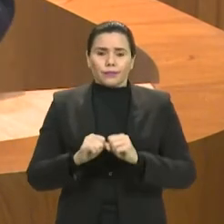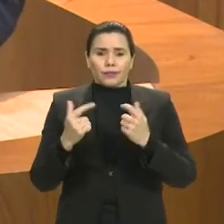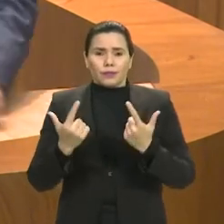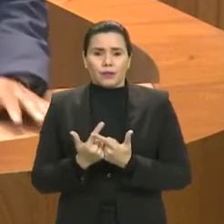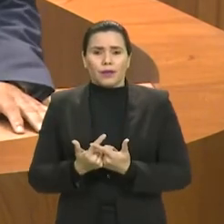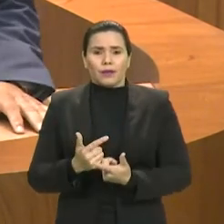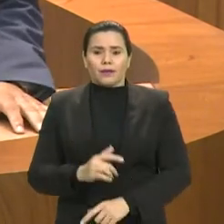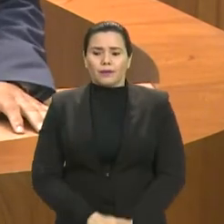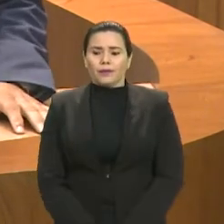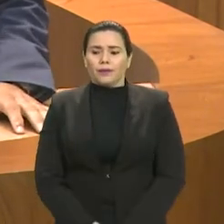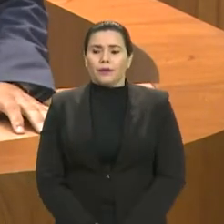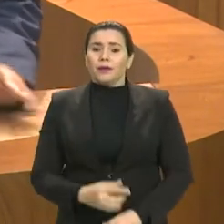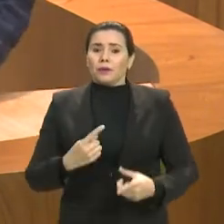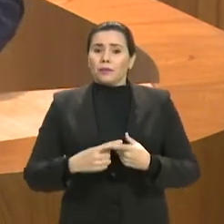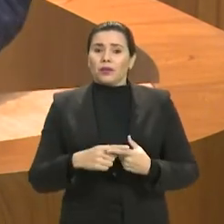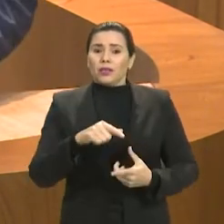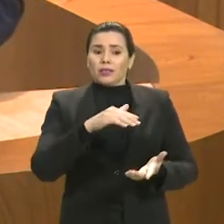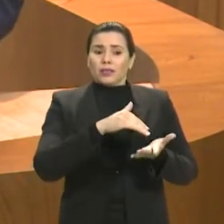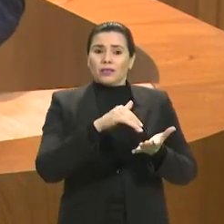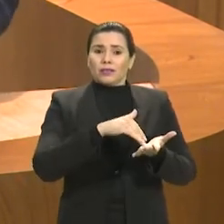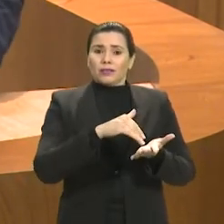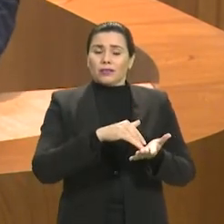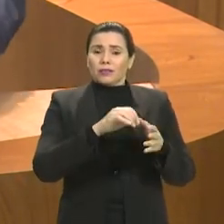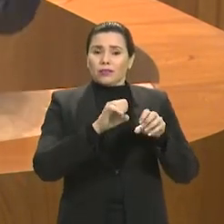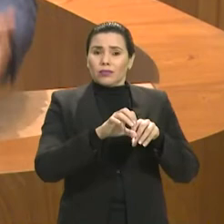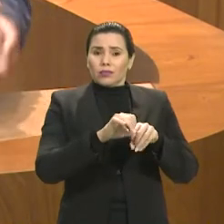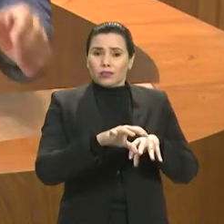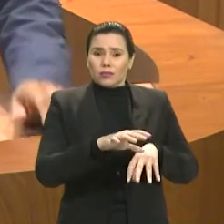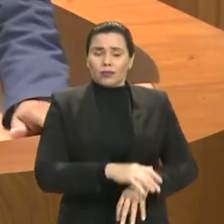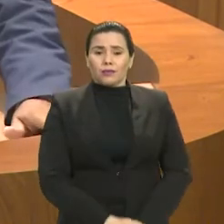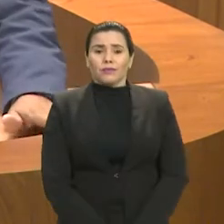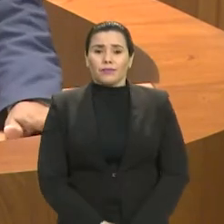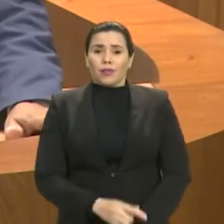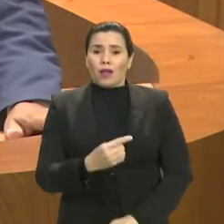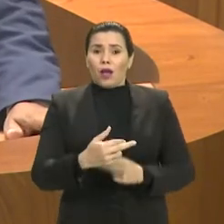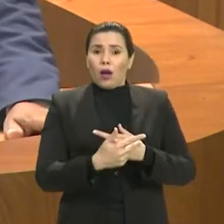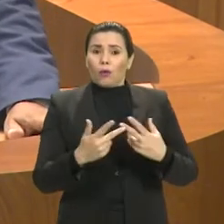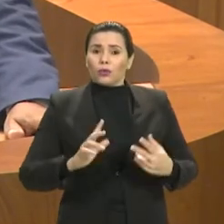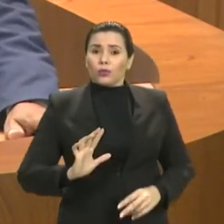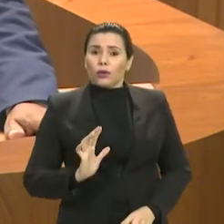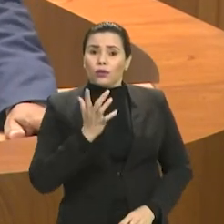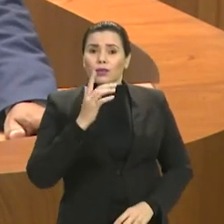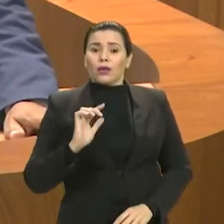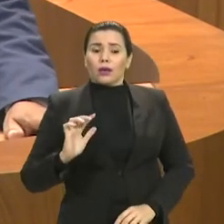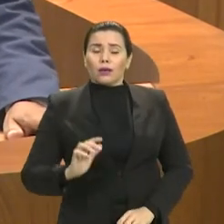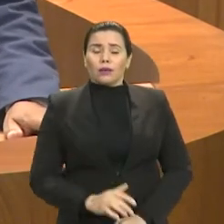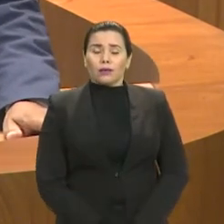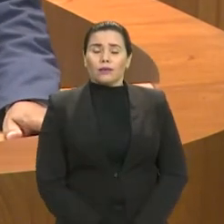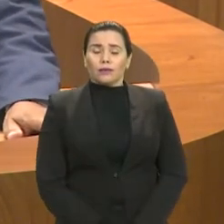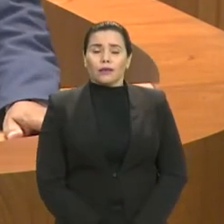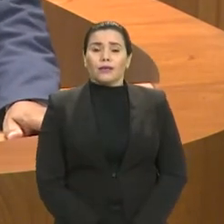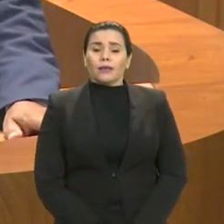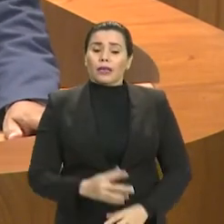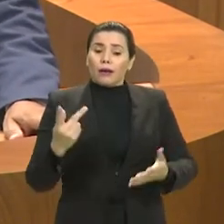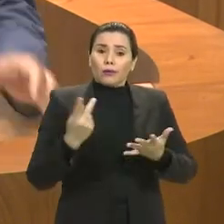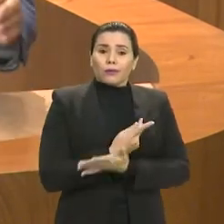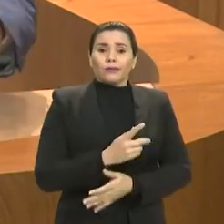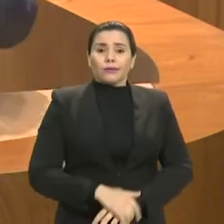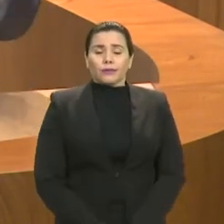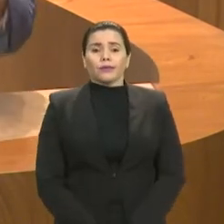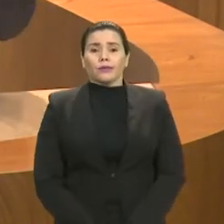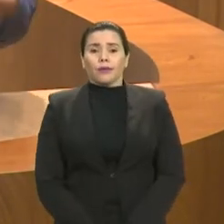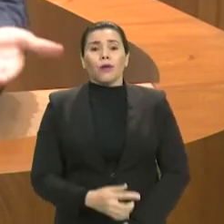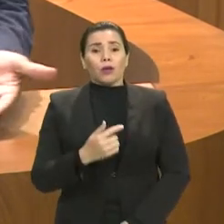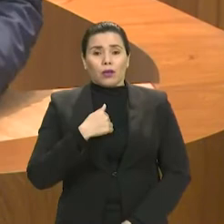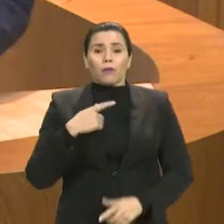Educação envolvendo o Simproecema e a diretoria do Simproecema. Então, convido a todos que possam assistir o nosso pronunciamento.